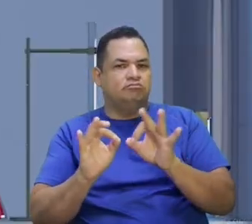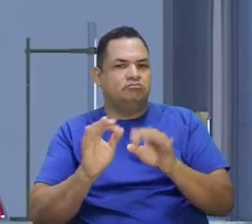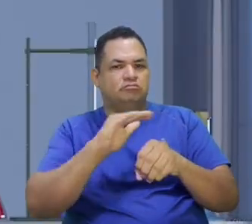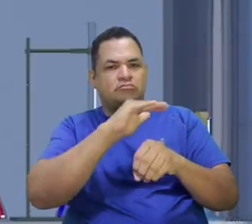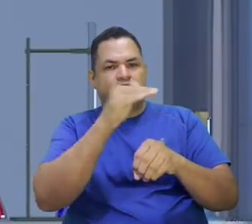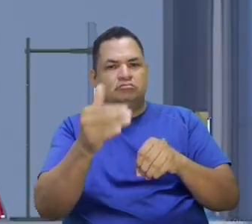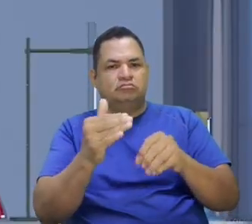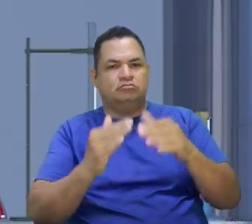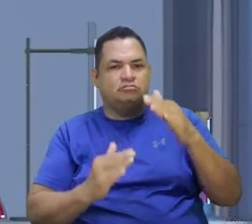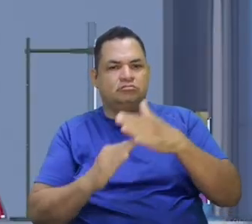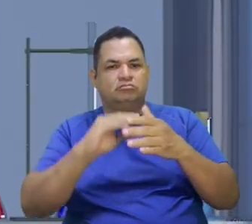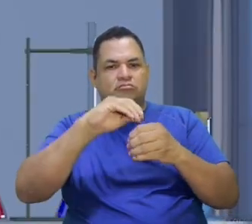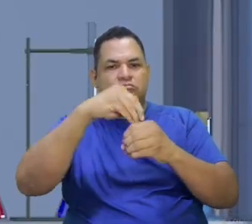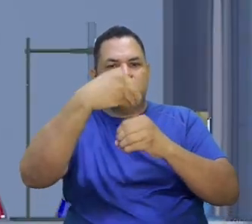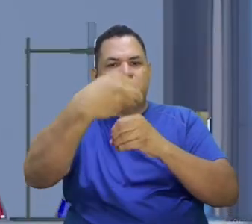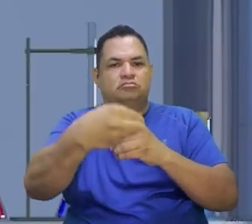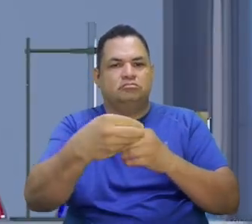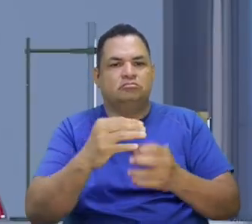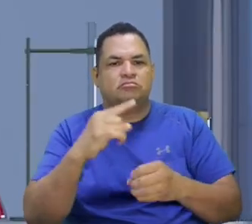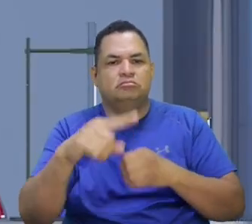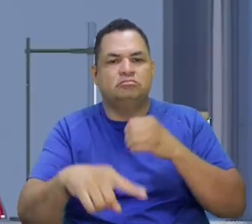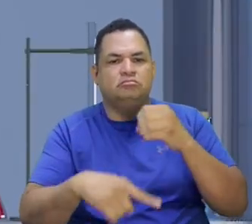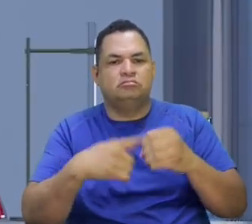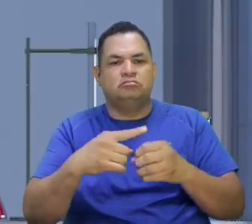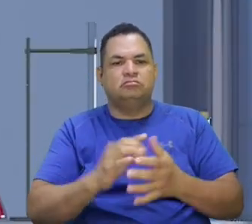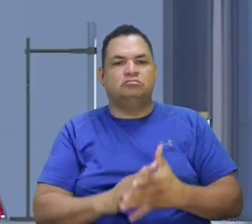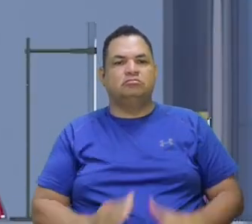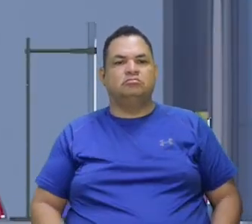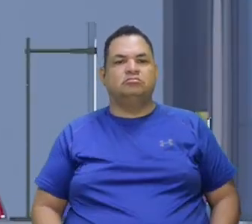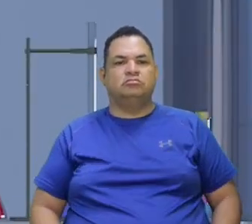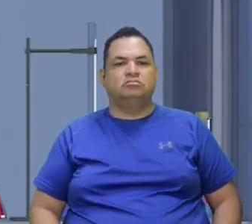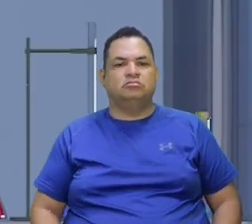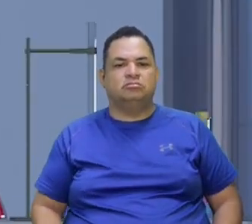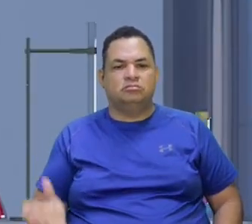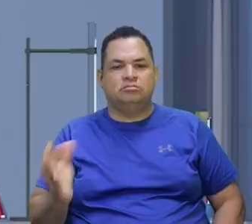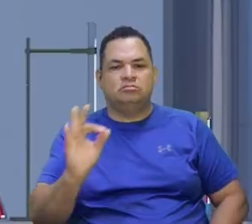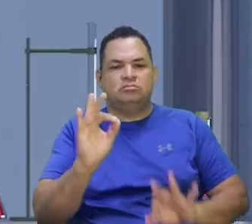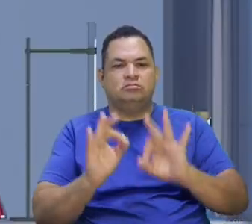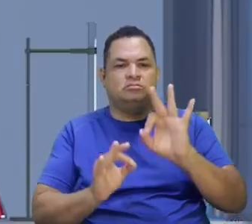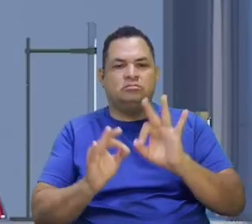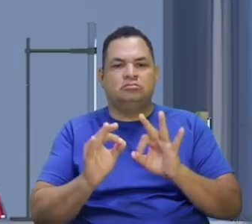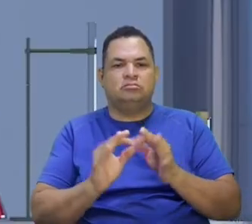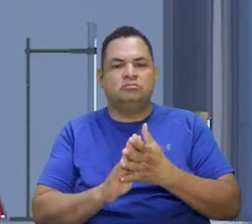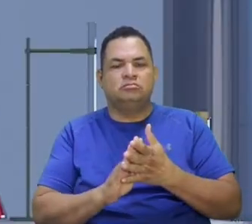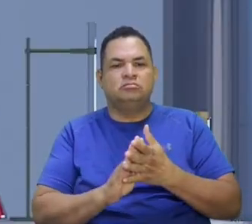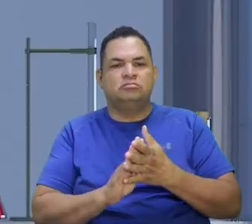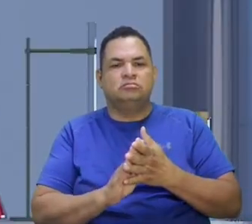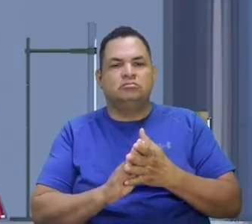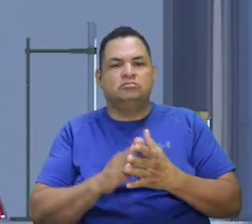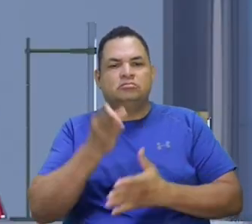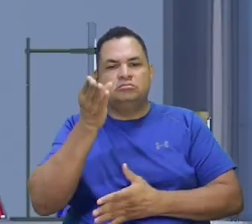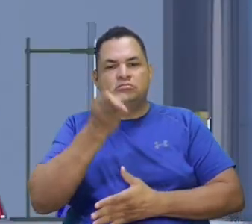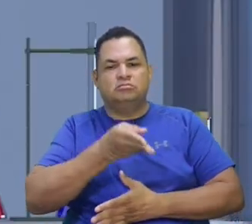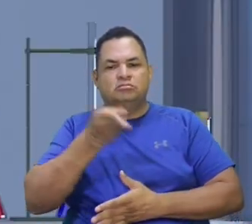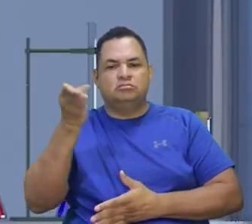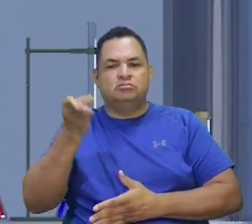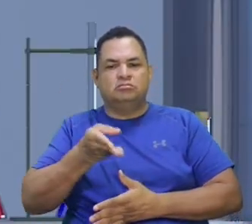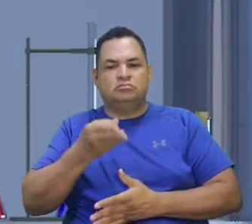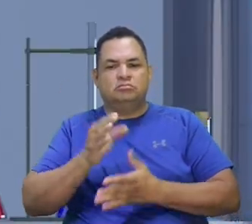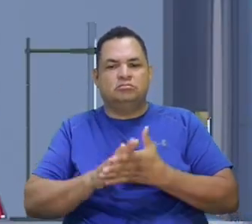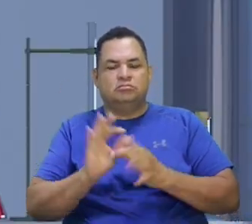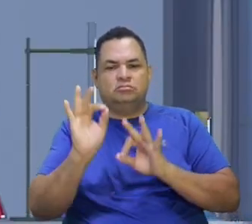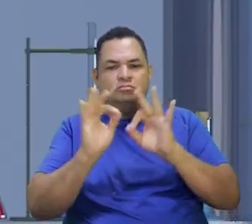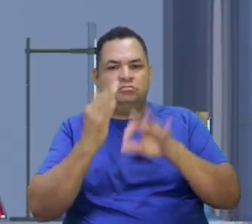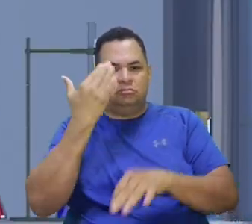camada mais externa do nosso átomo? Vamos olhar no diagrama para você poder entender